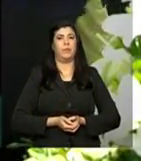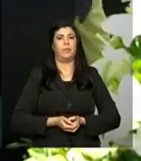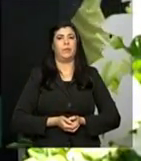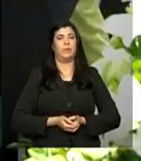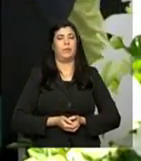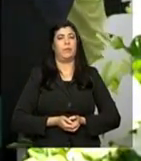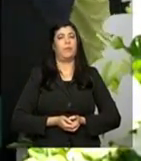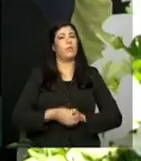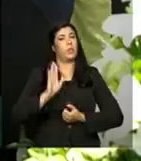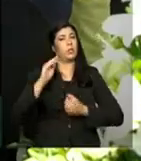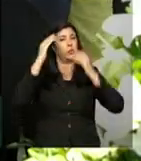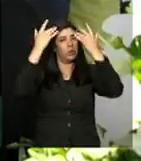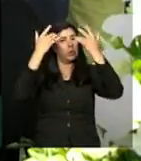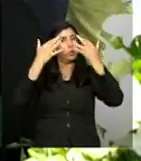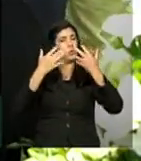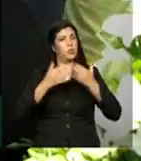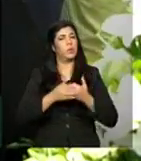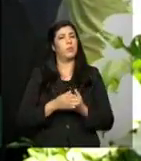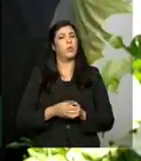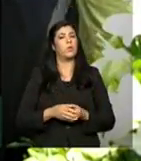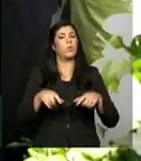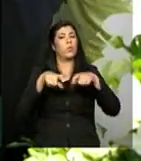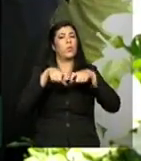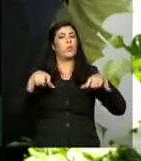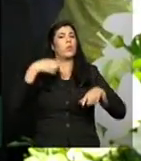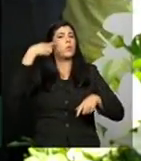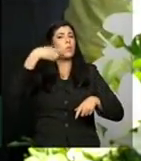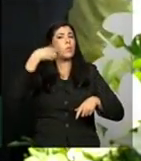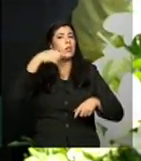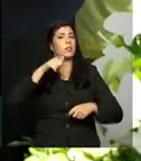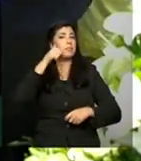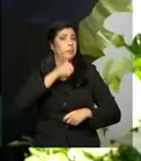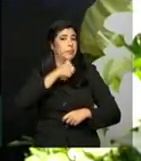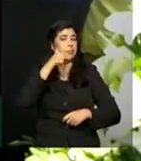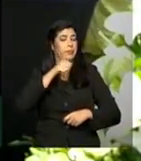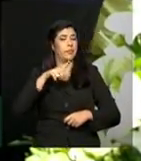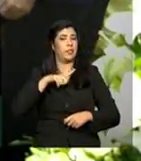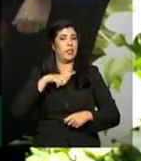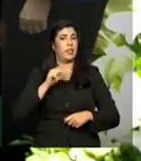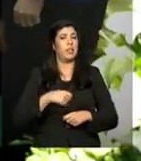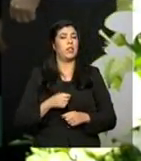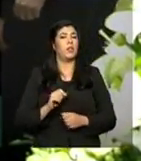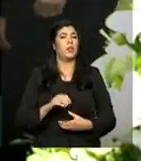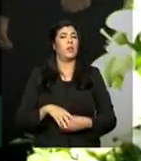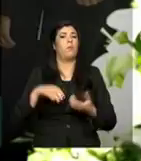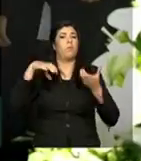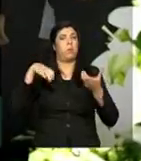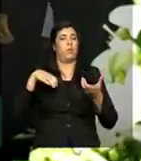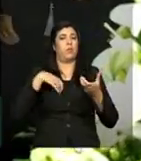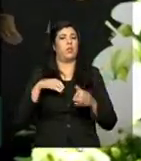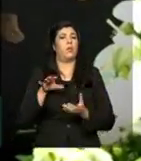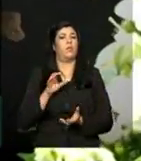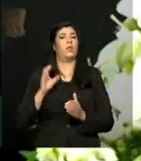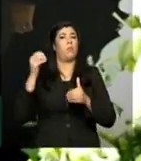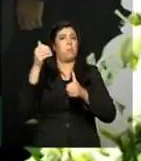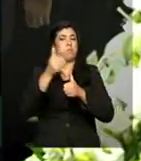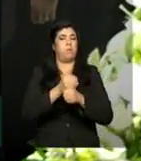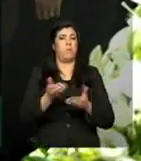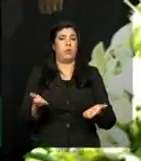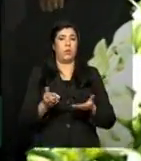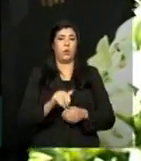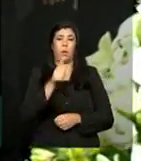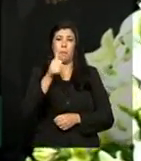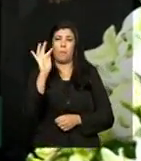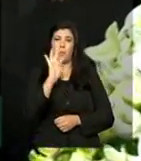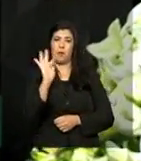E você falou em bancada feminina, Luciano. Esse novo Congresso Nacional, que toma posse no dia 1º de fevereiro, ele teve